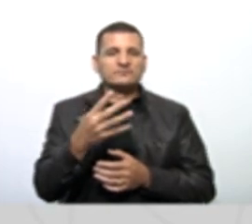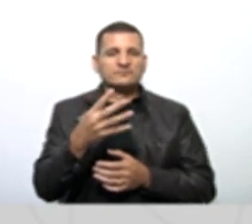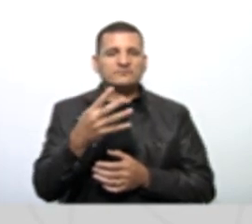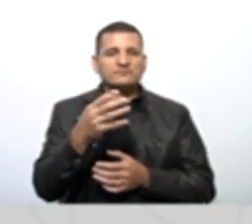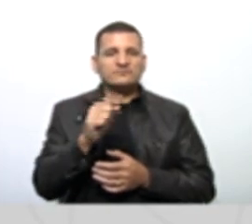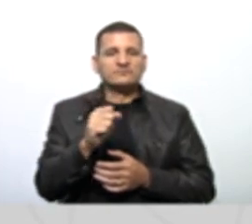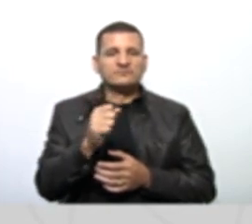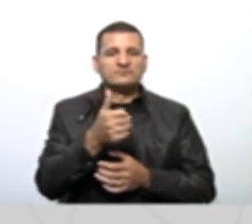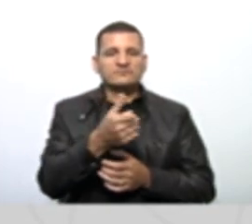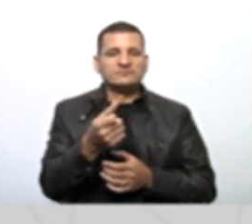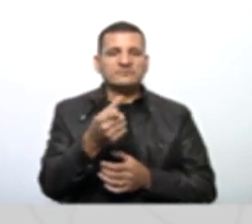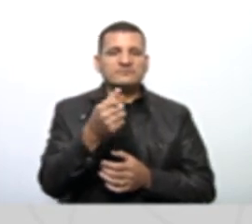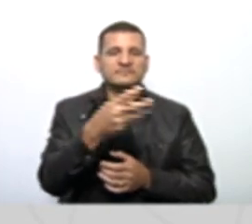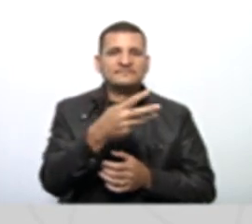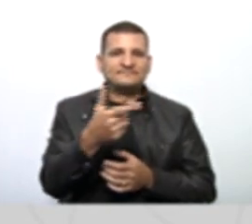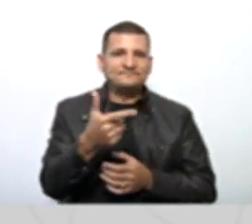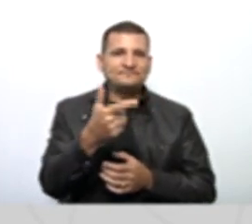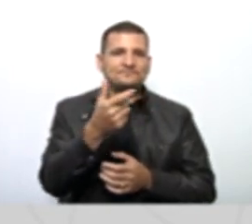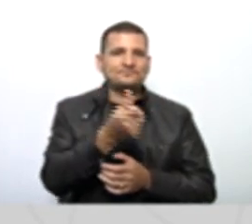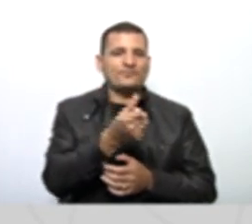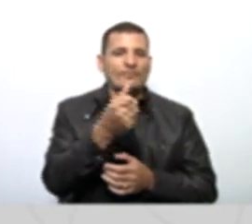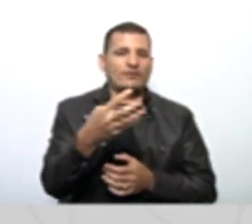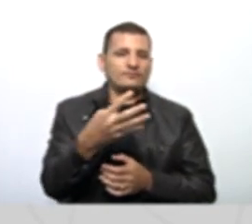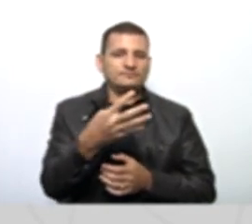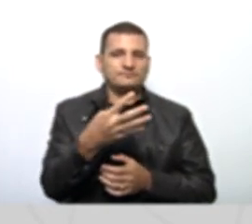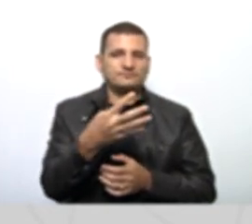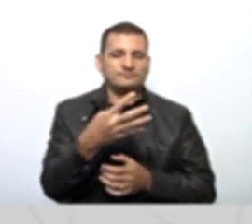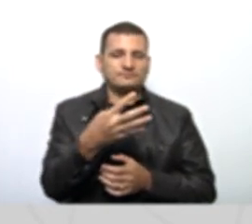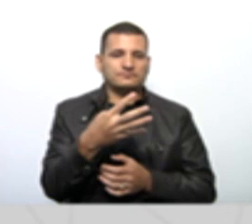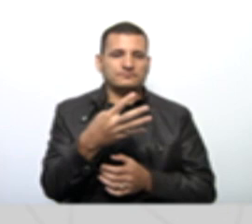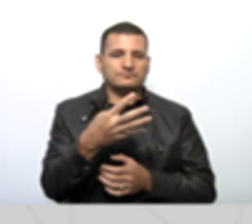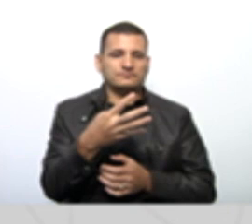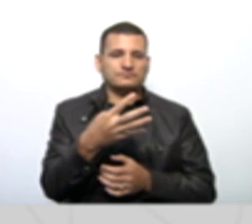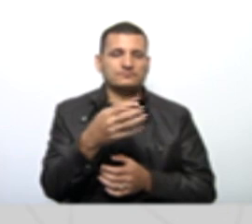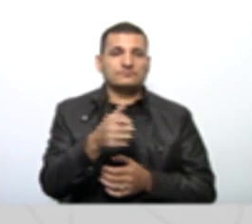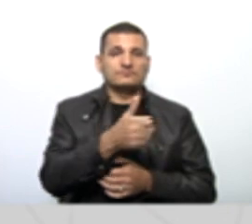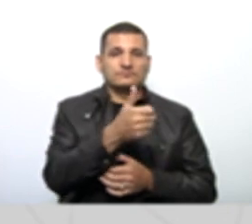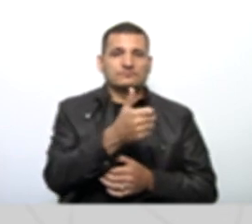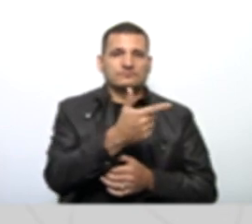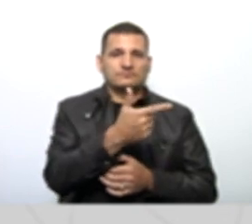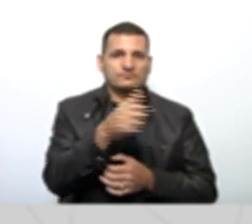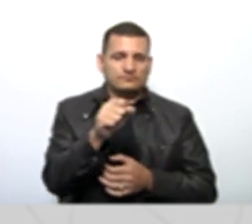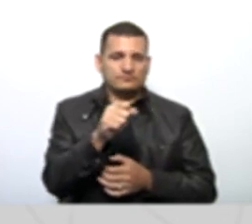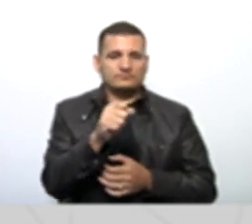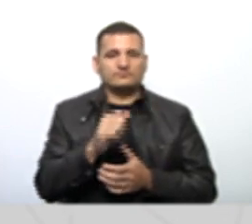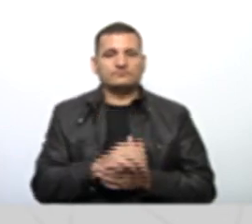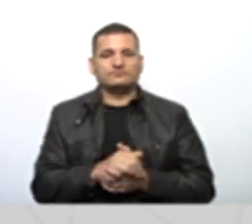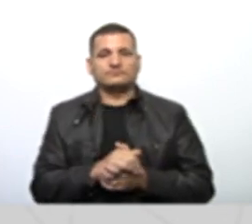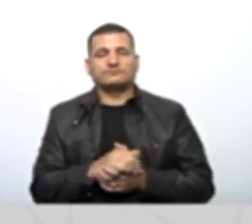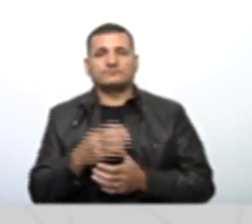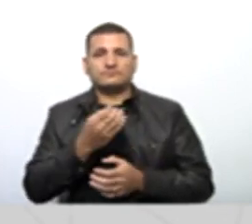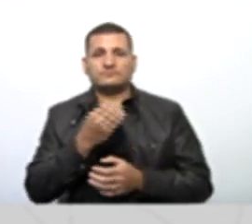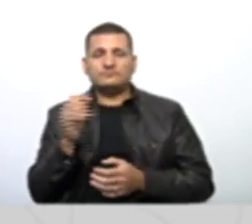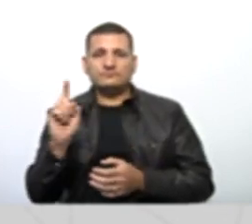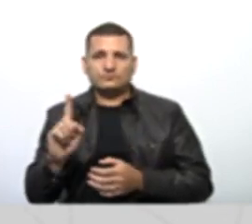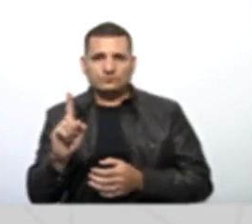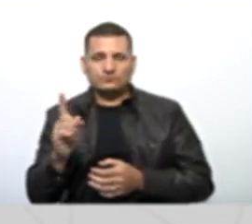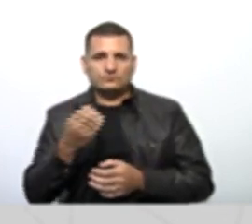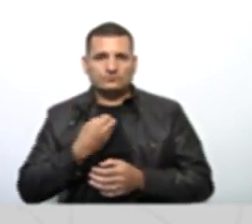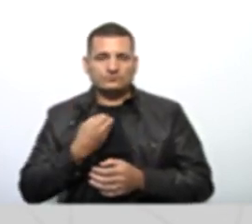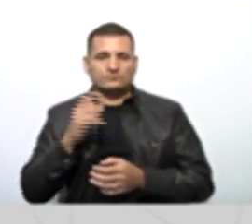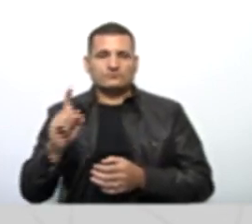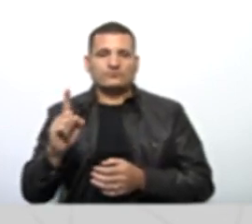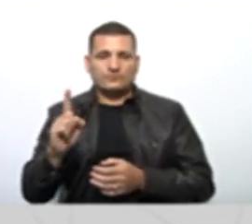16 32 e 64 128 quando eu utilizo número 1 eu estou utilizando aquele